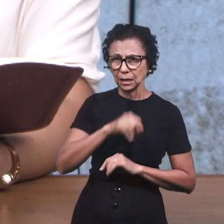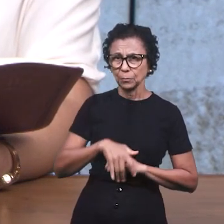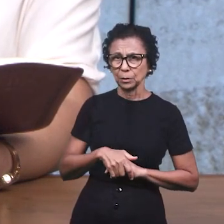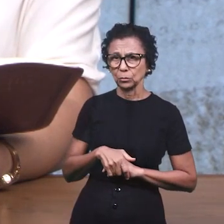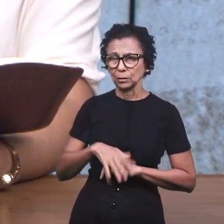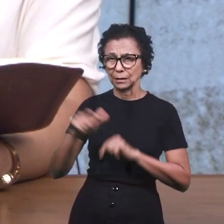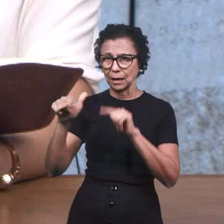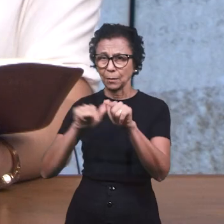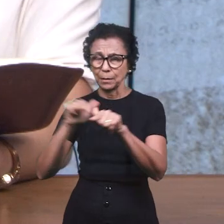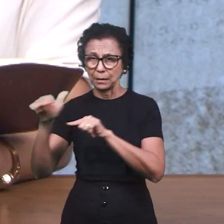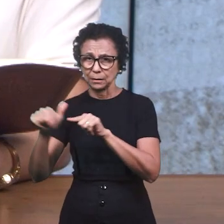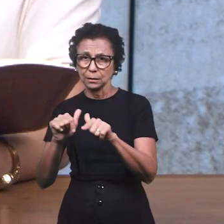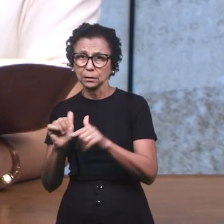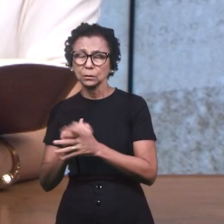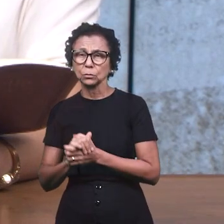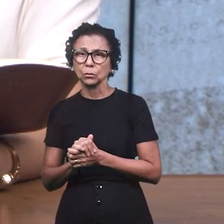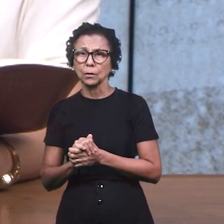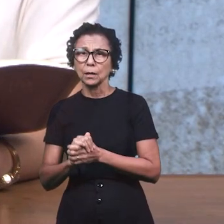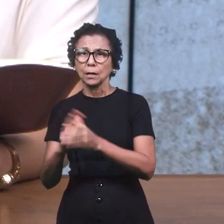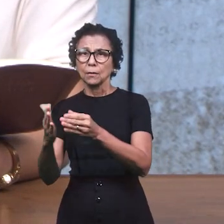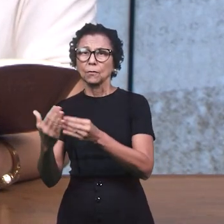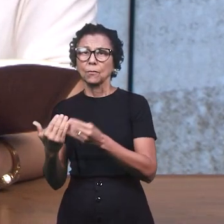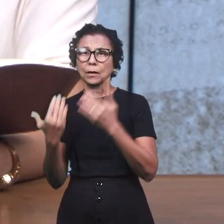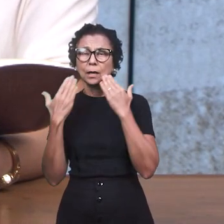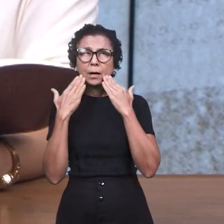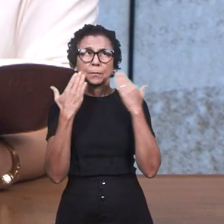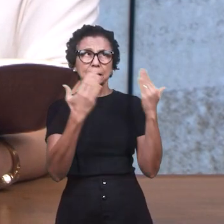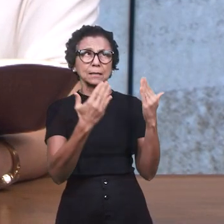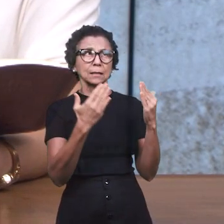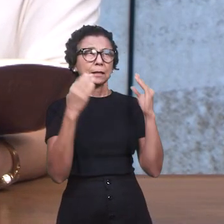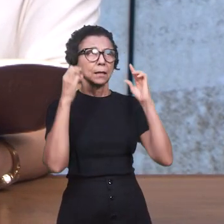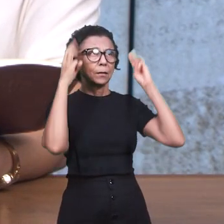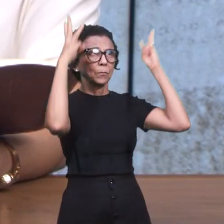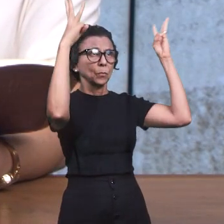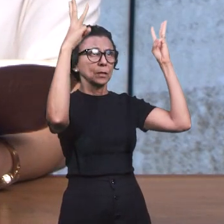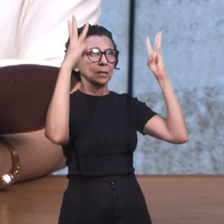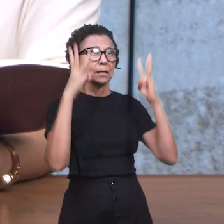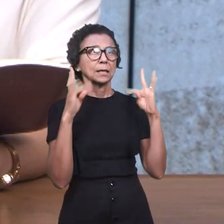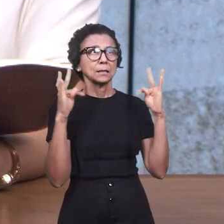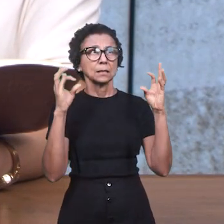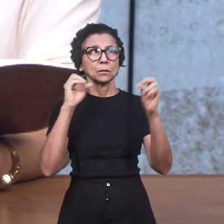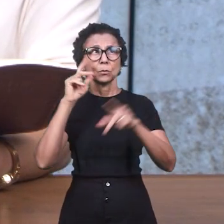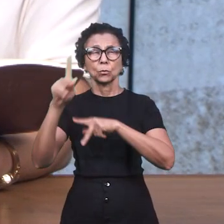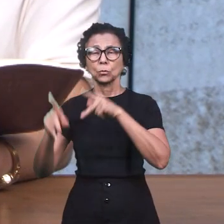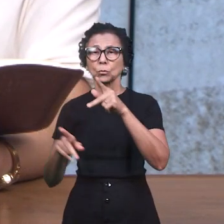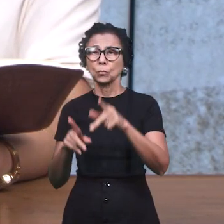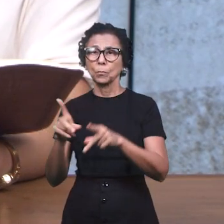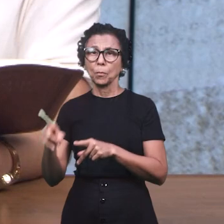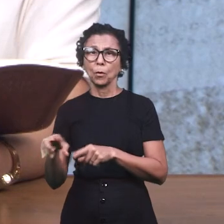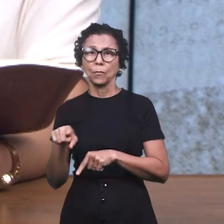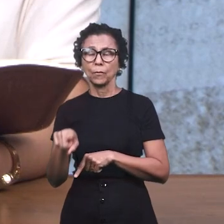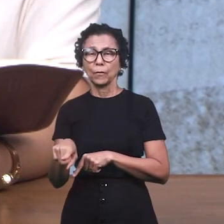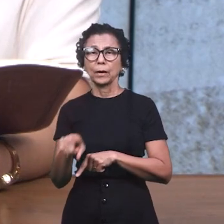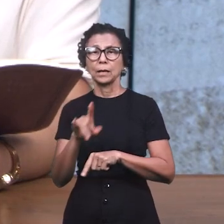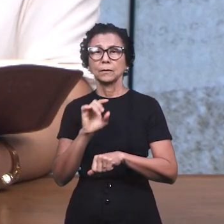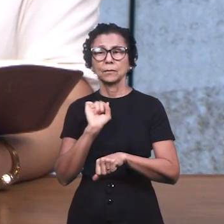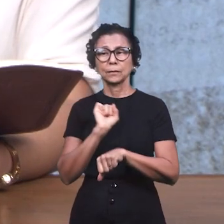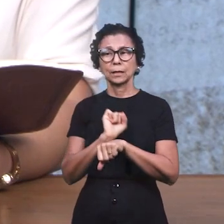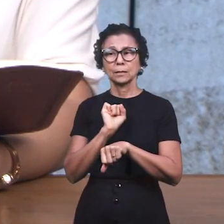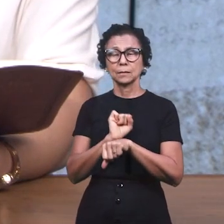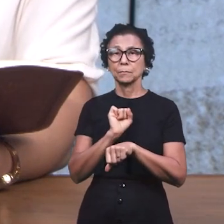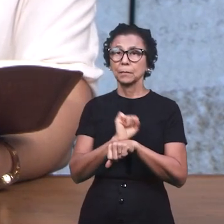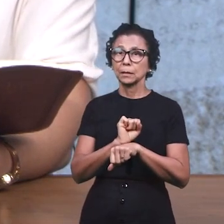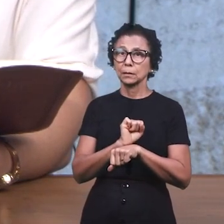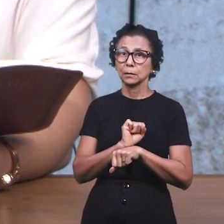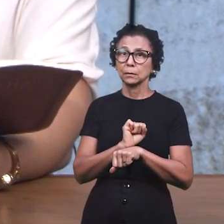e a toda a congregação e o puseram em guarda, porquanto ainda não estava declarado o que se